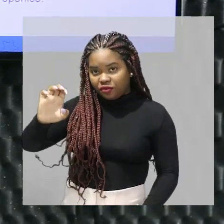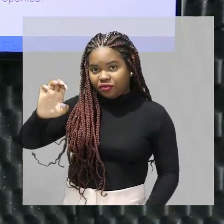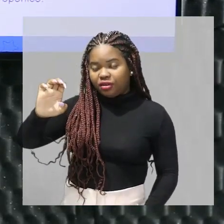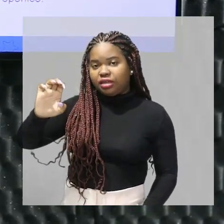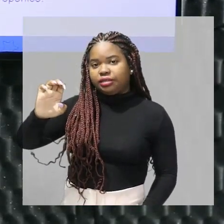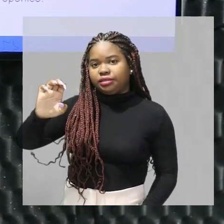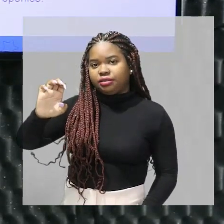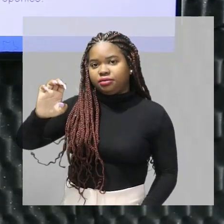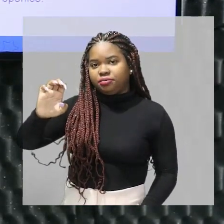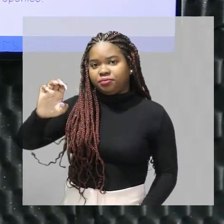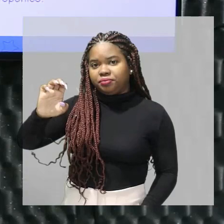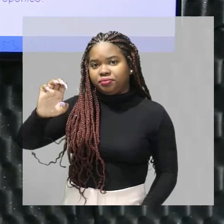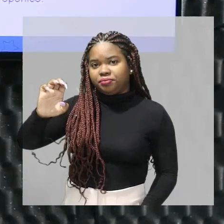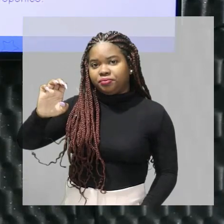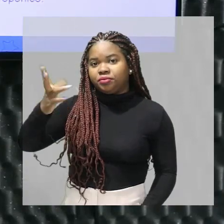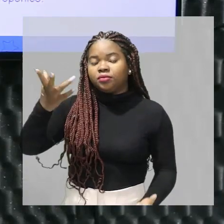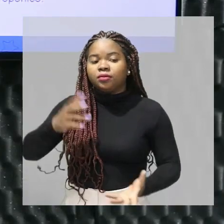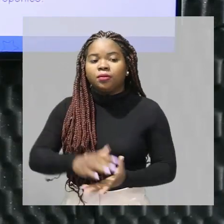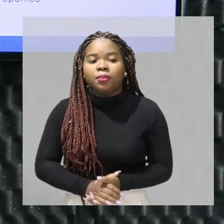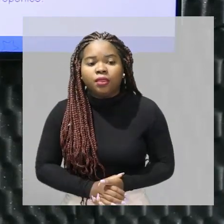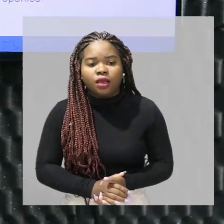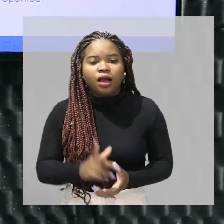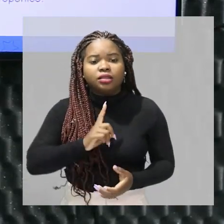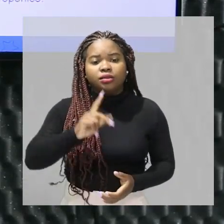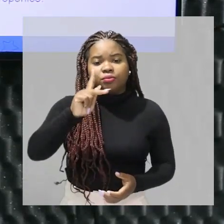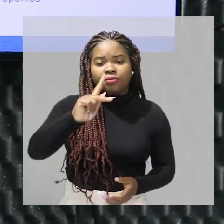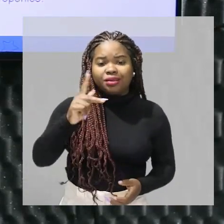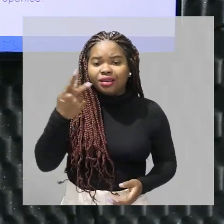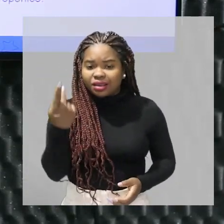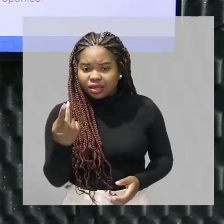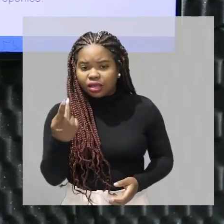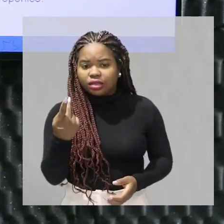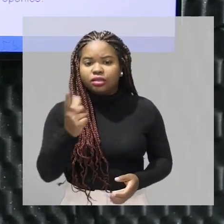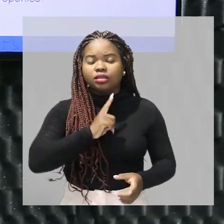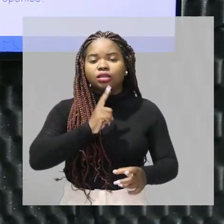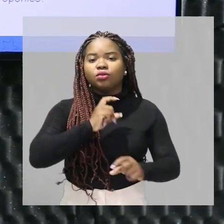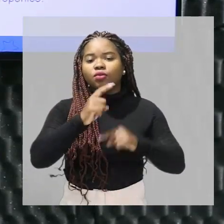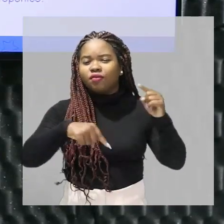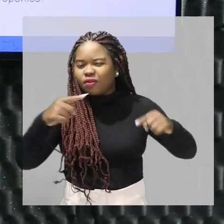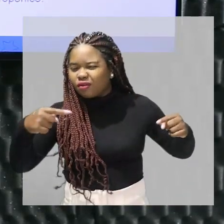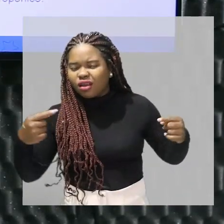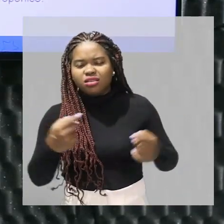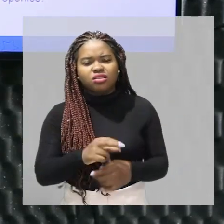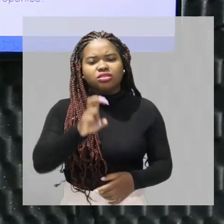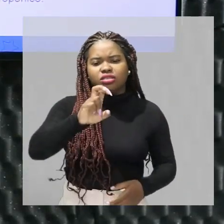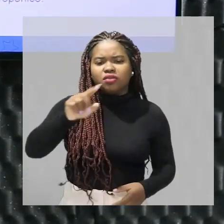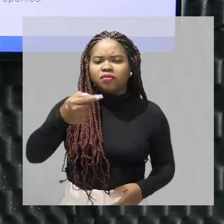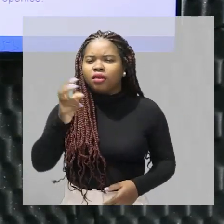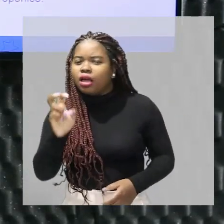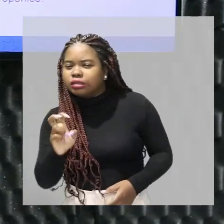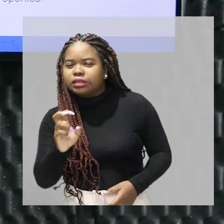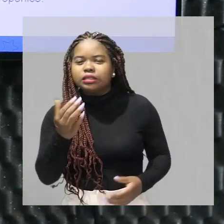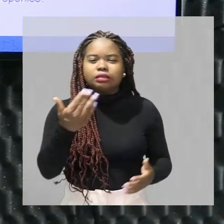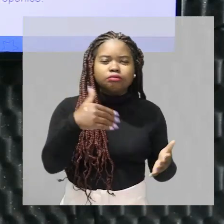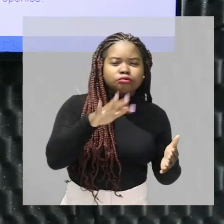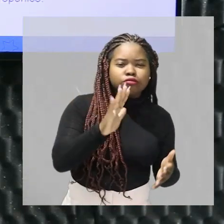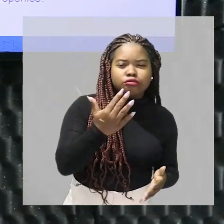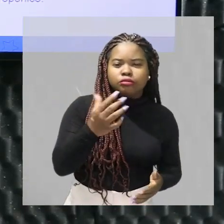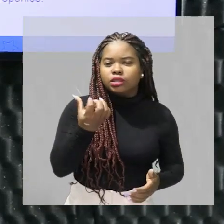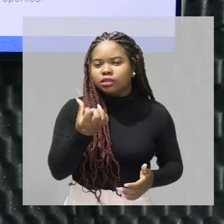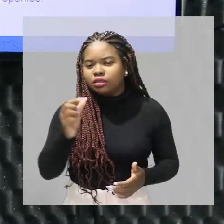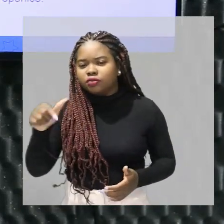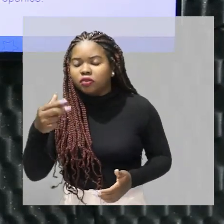especificidade, né, para a alface, os valores de pH, né, vai variar entre 5,5 e 6,5.